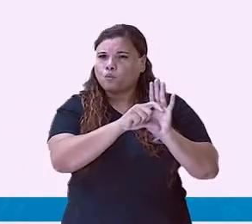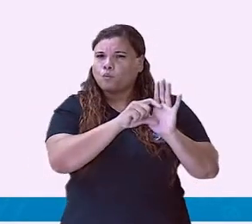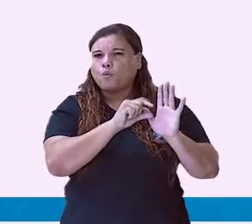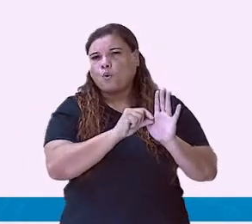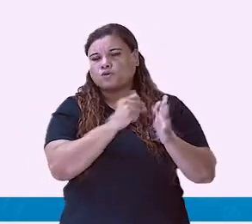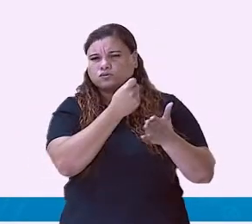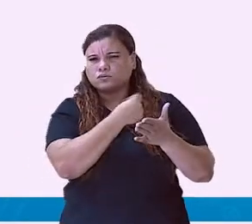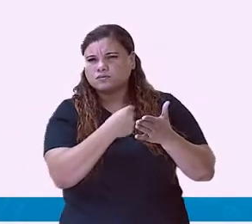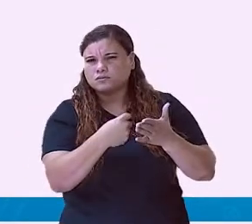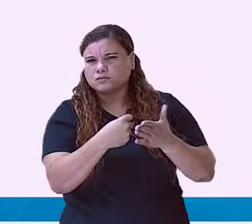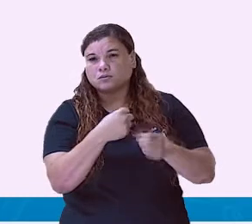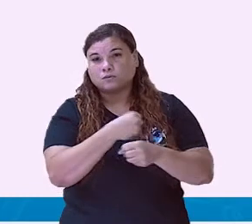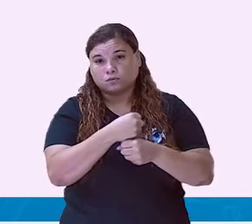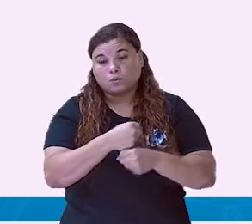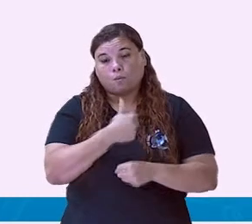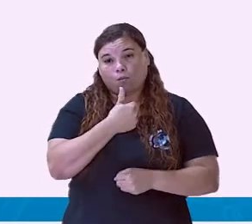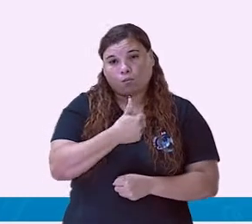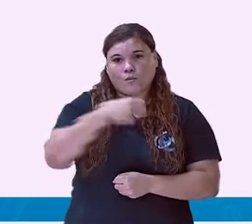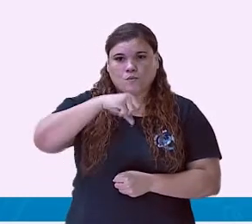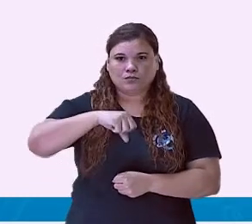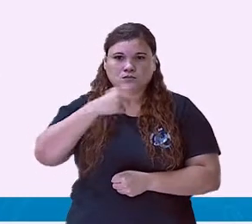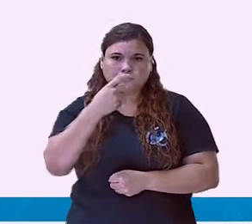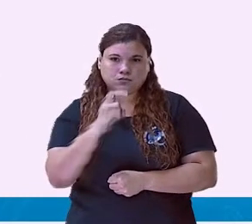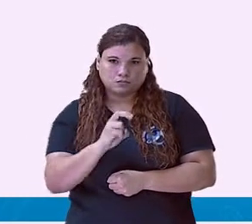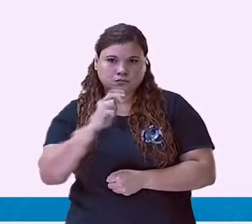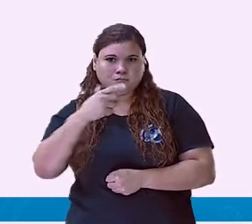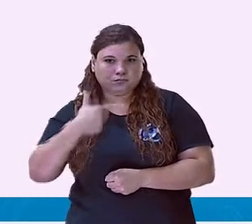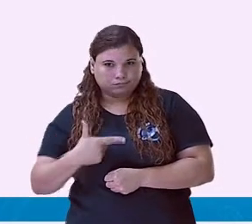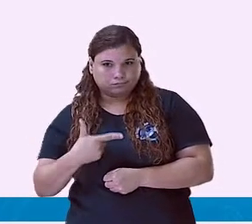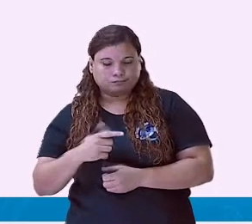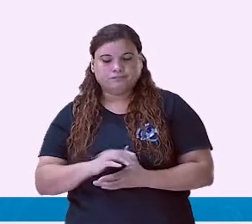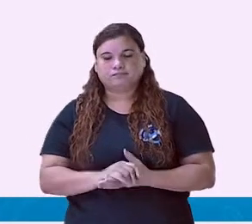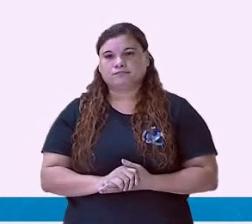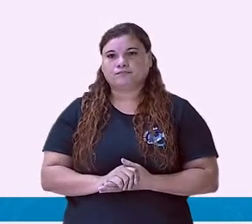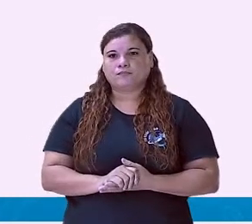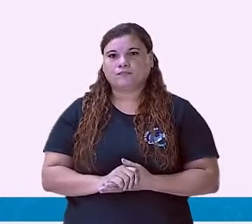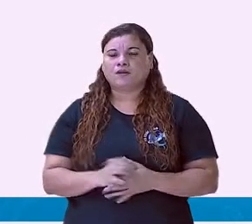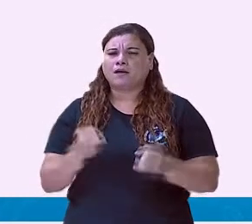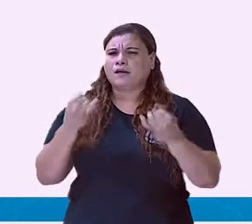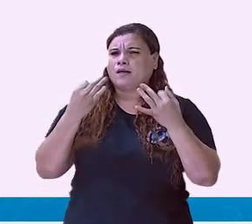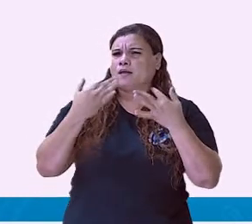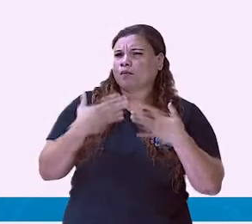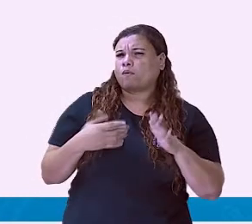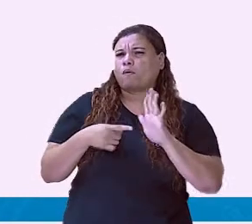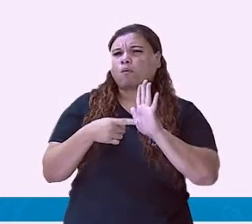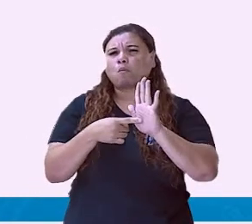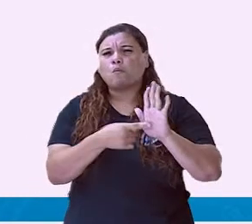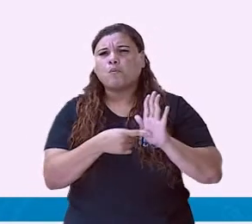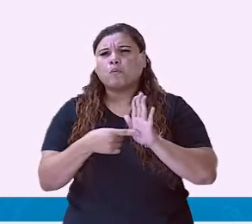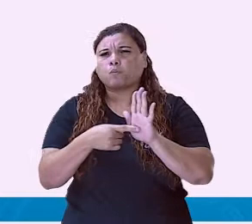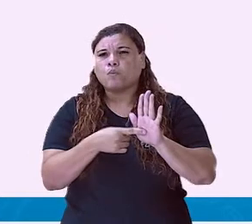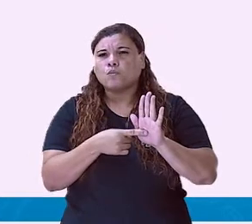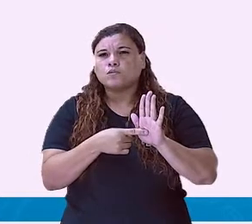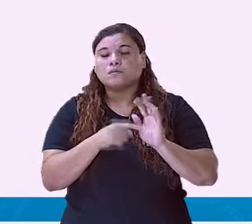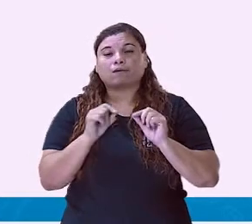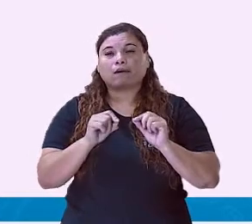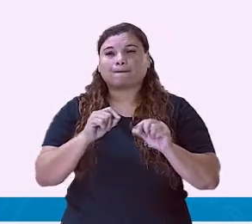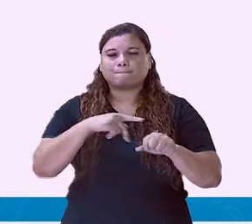em 1952 para referir-se aos países que